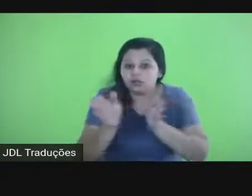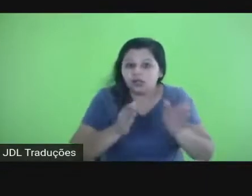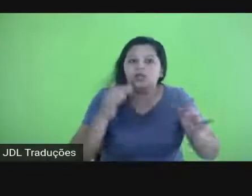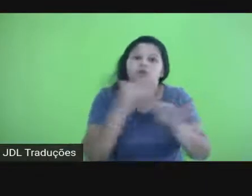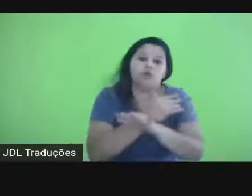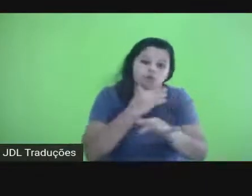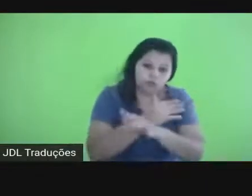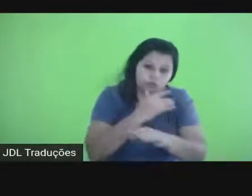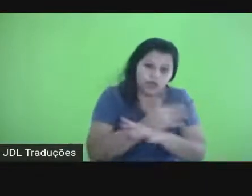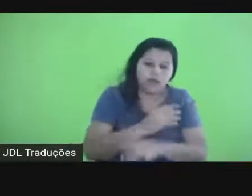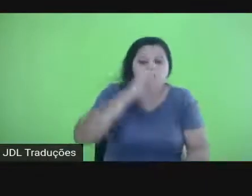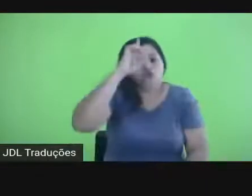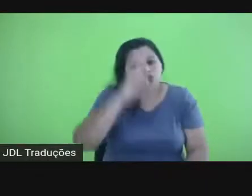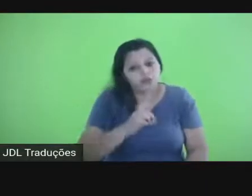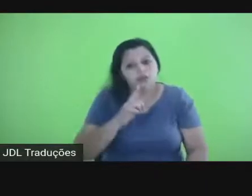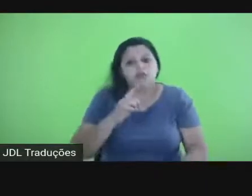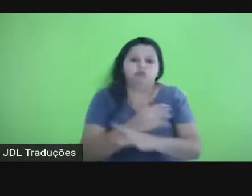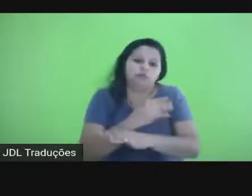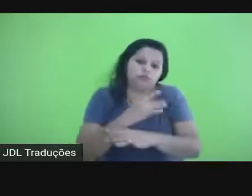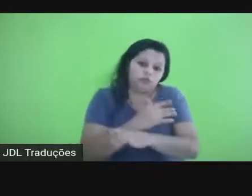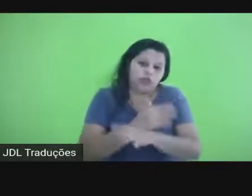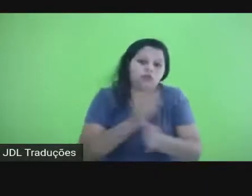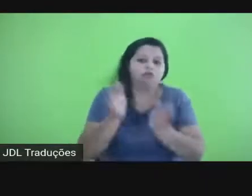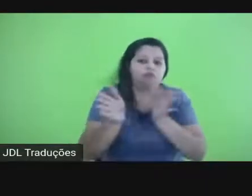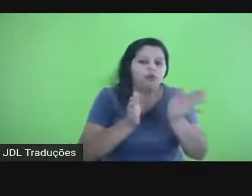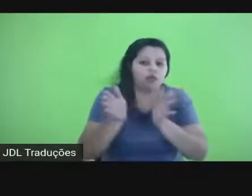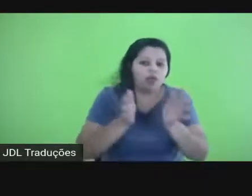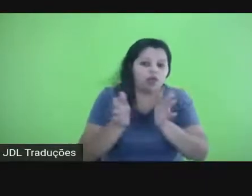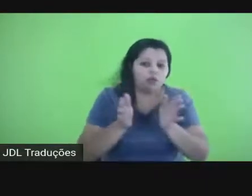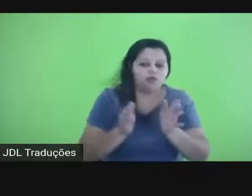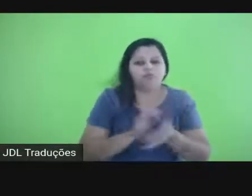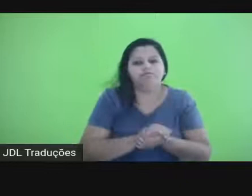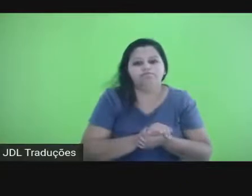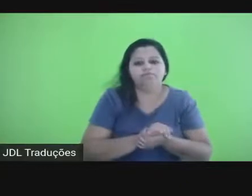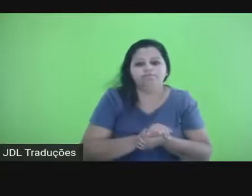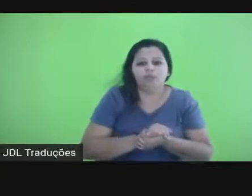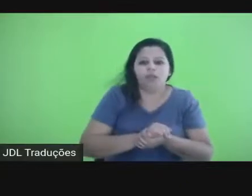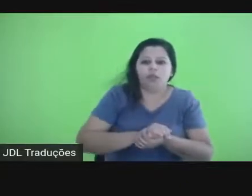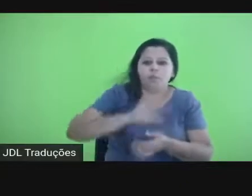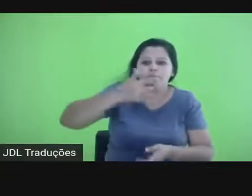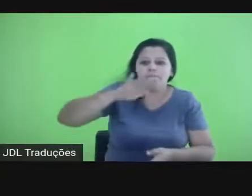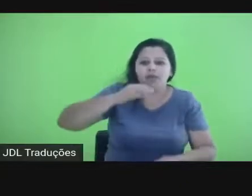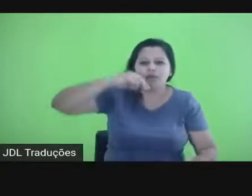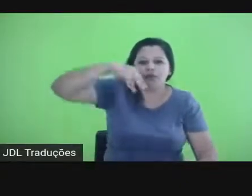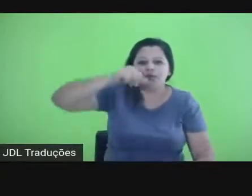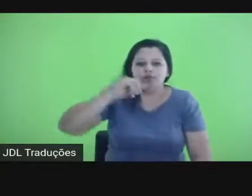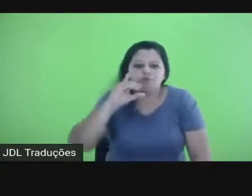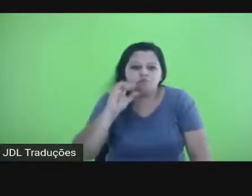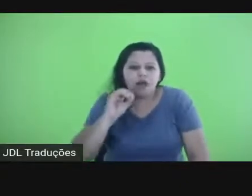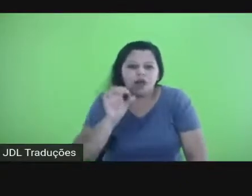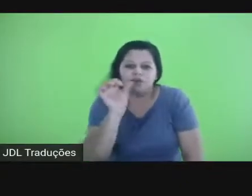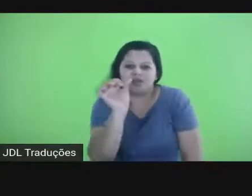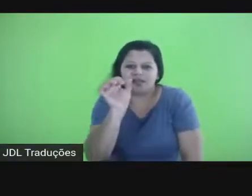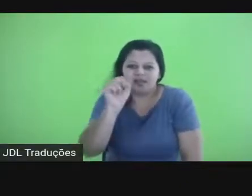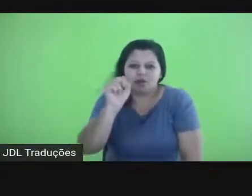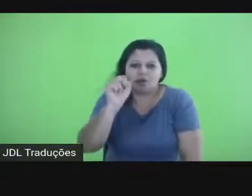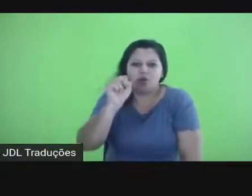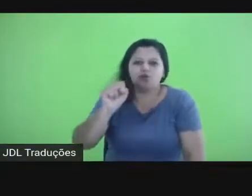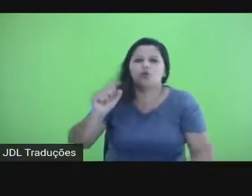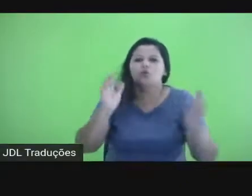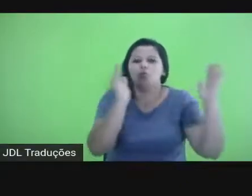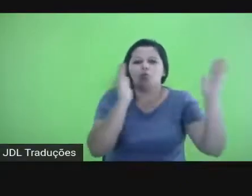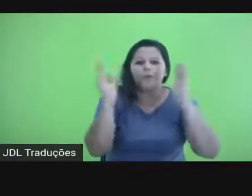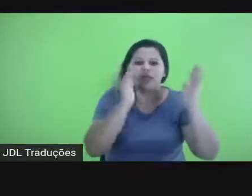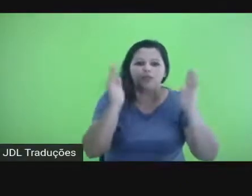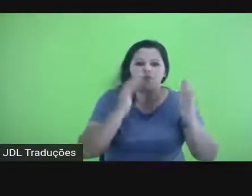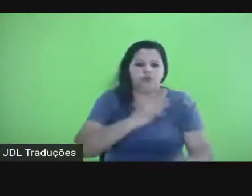ville, direito à cidade, no contexto do maio de 68, ali, daquela efervescência dos tempos da ditadura, aquela coisa toda de